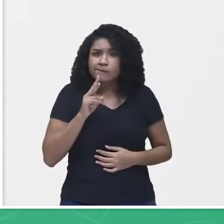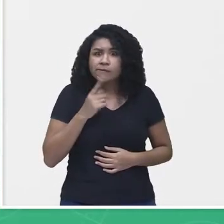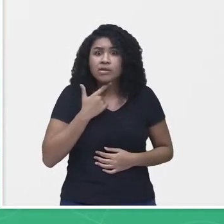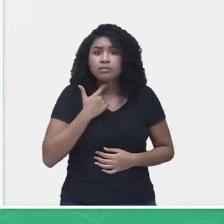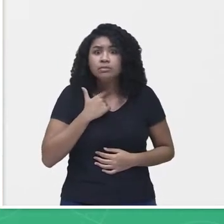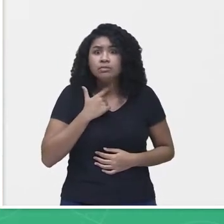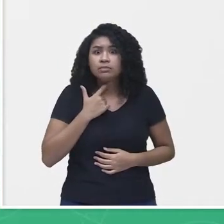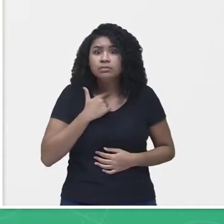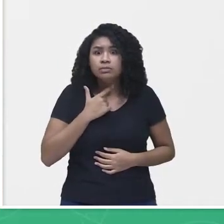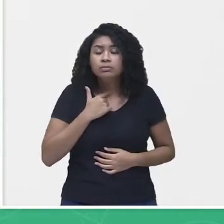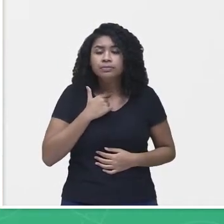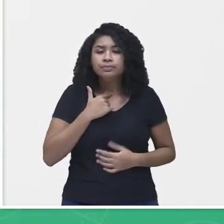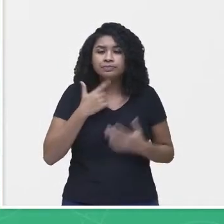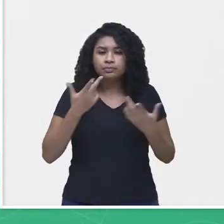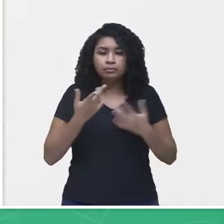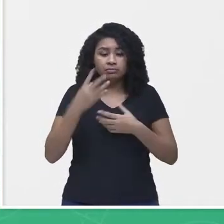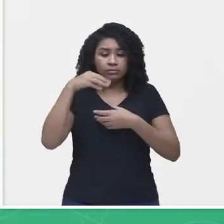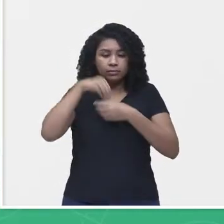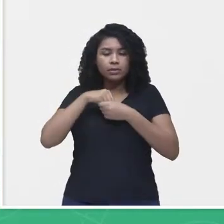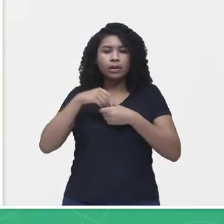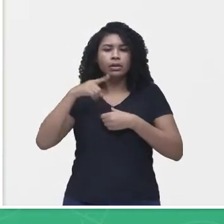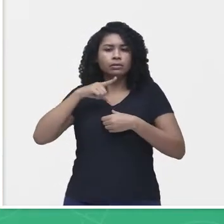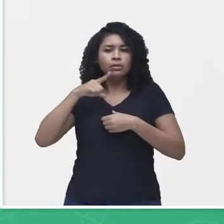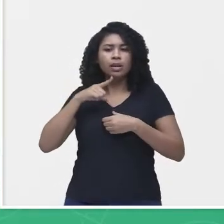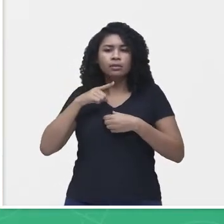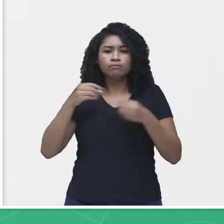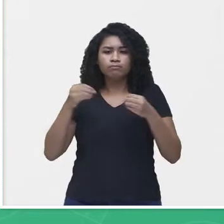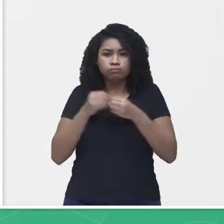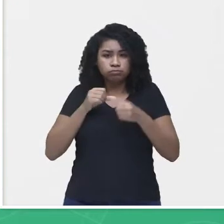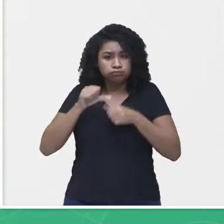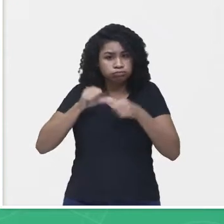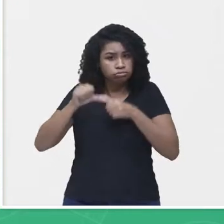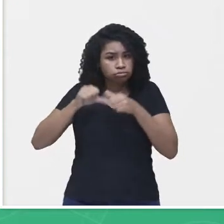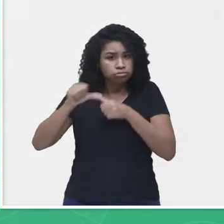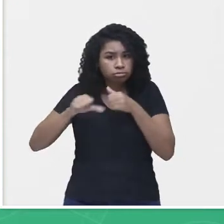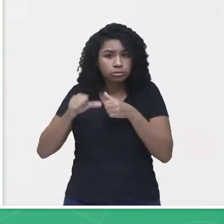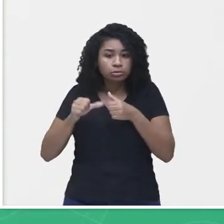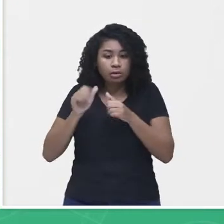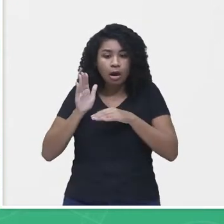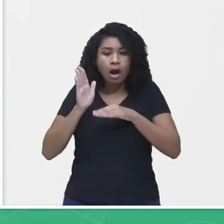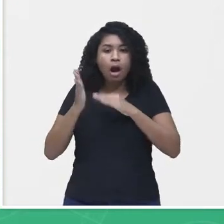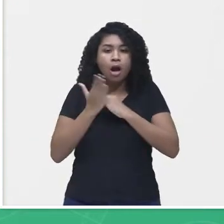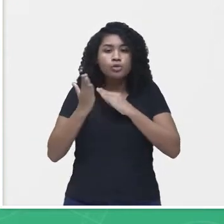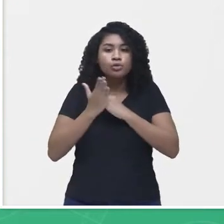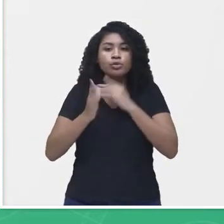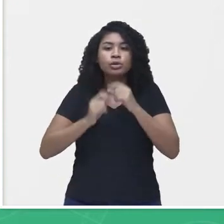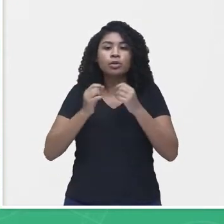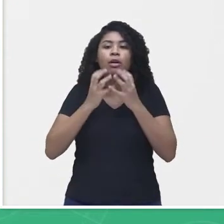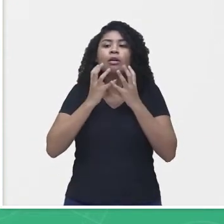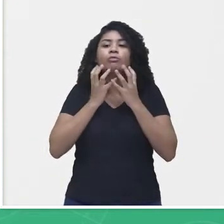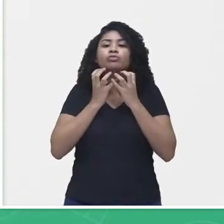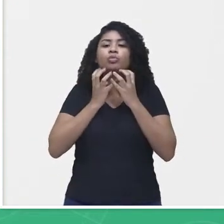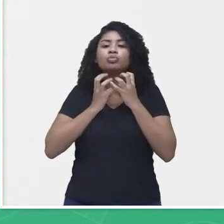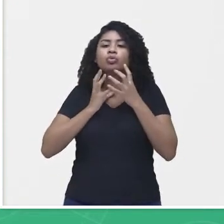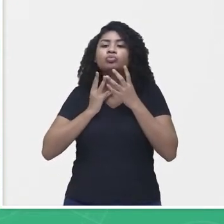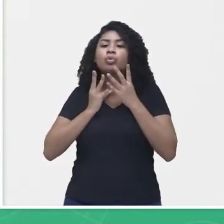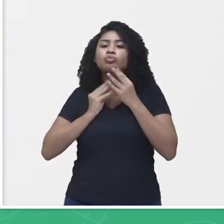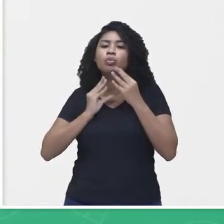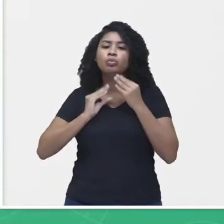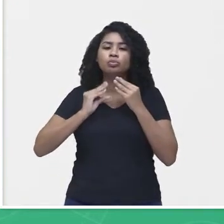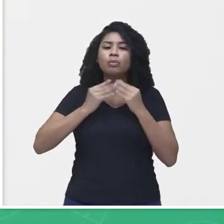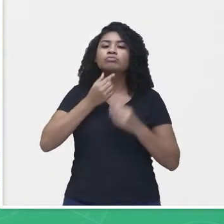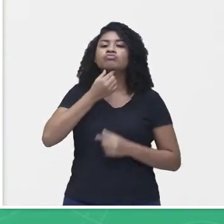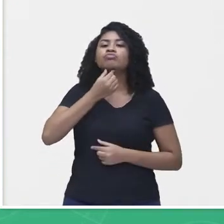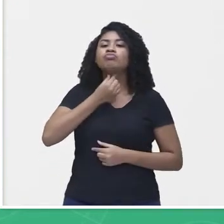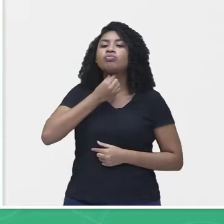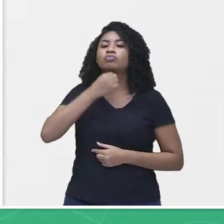a saliva é composta por enzimas para já começar a absorção de nutrientes na boca. Então, alguns